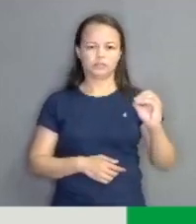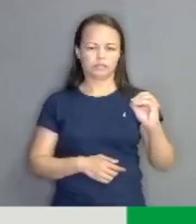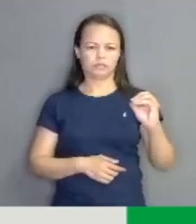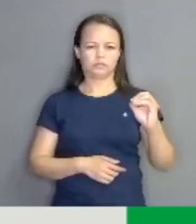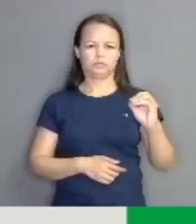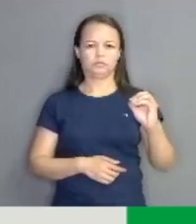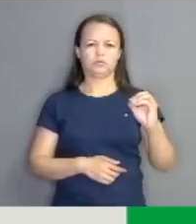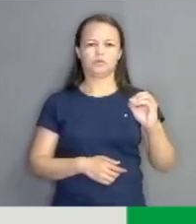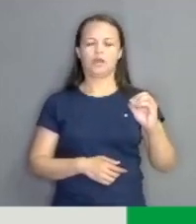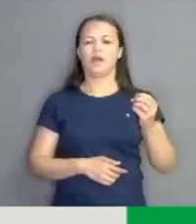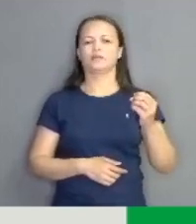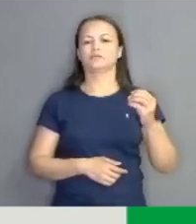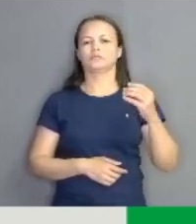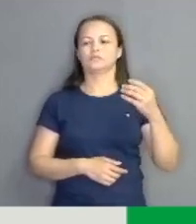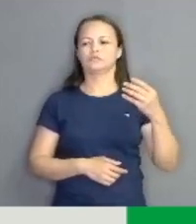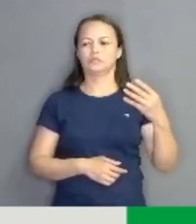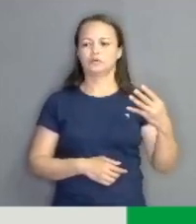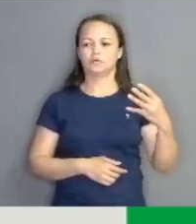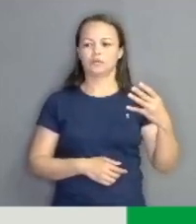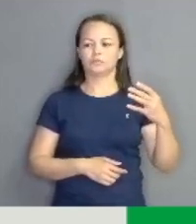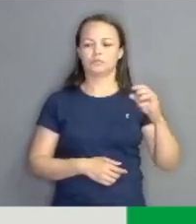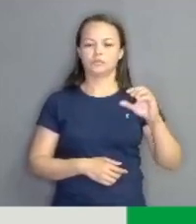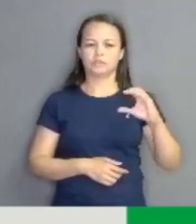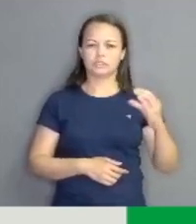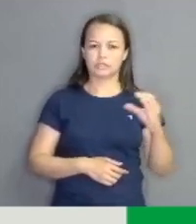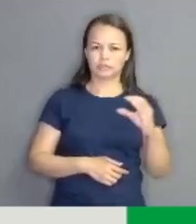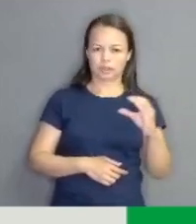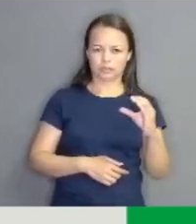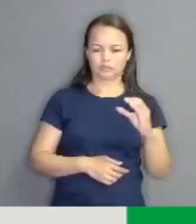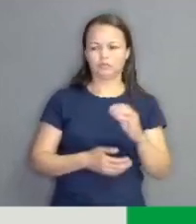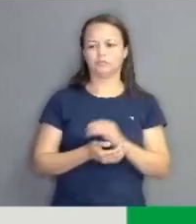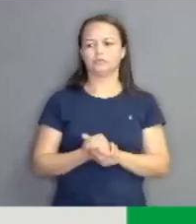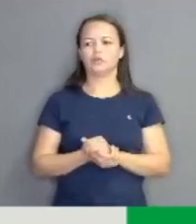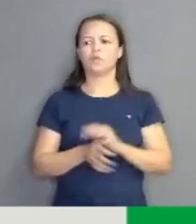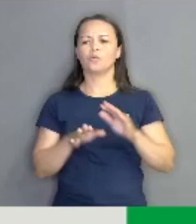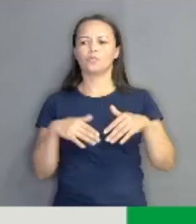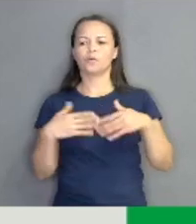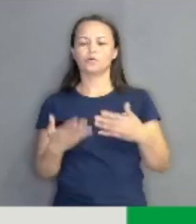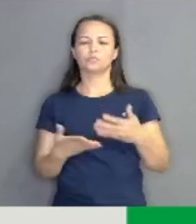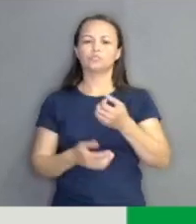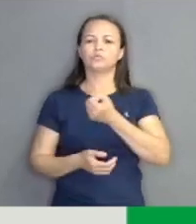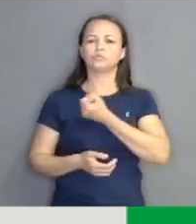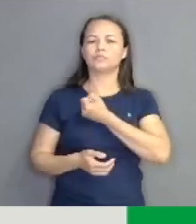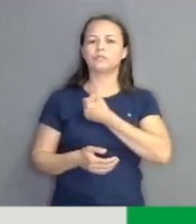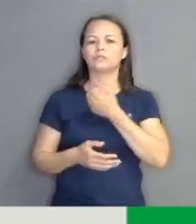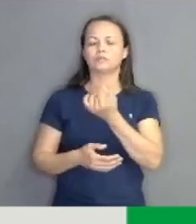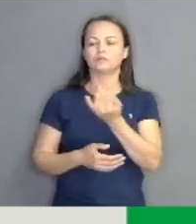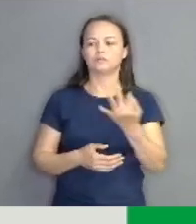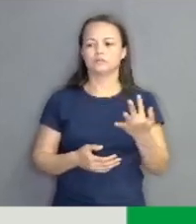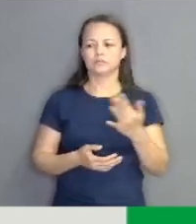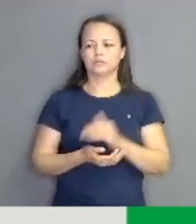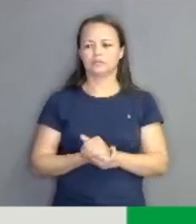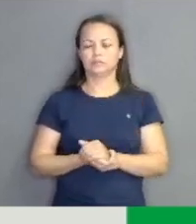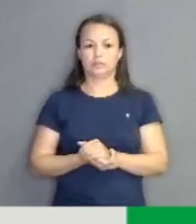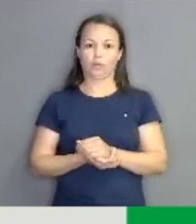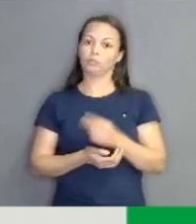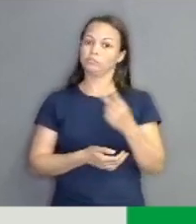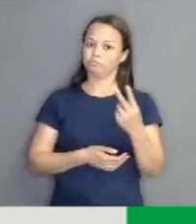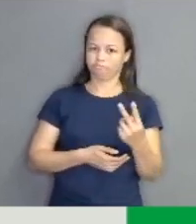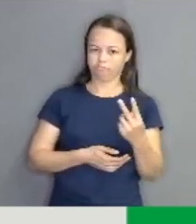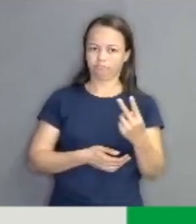0,04 centésimos. Então, quantos números ele estava? À frente da vírgula? 2, não é